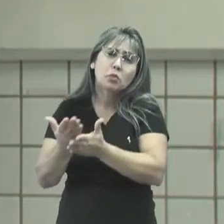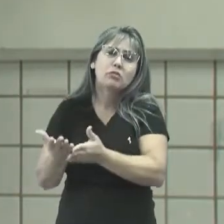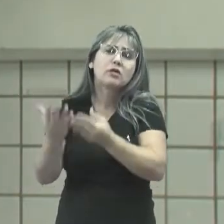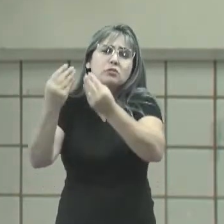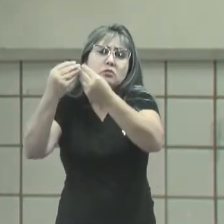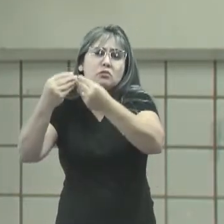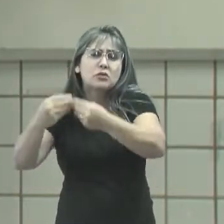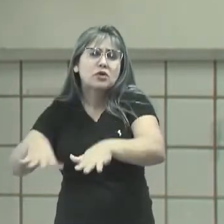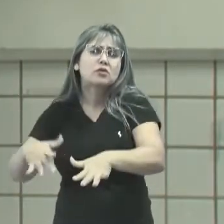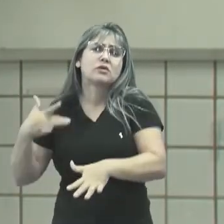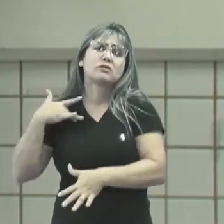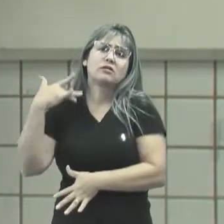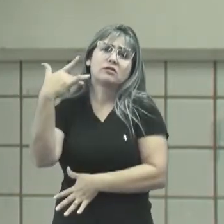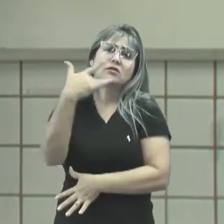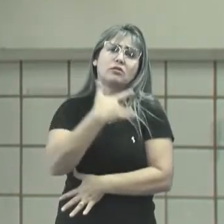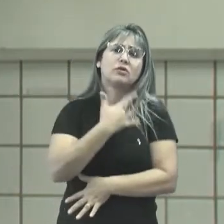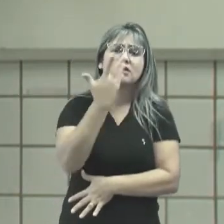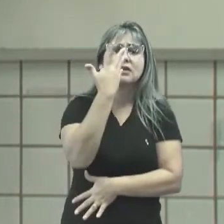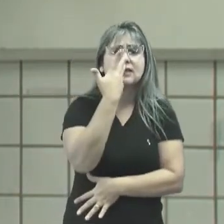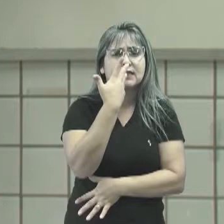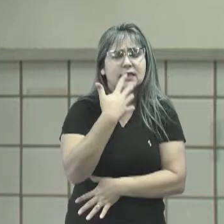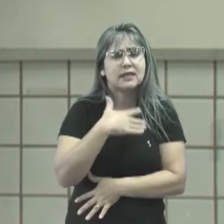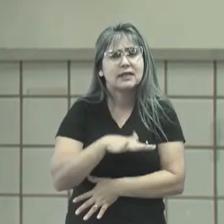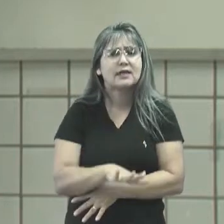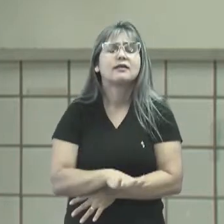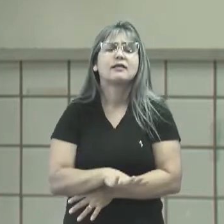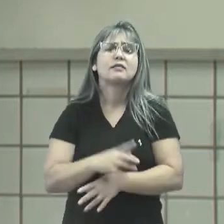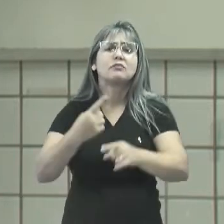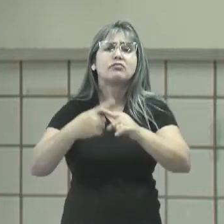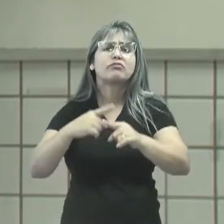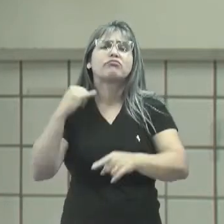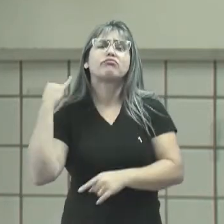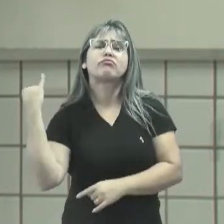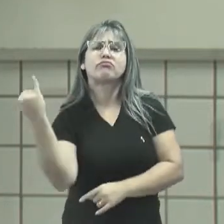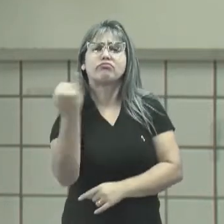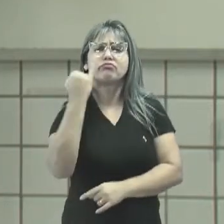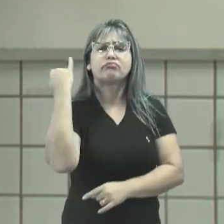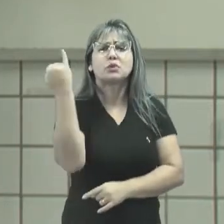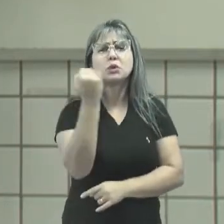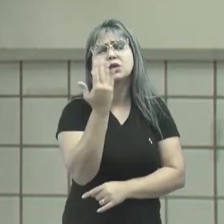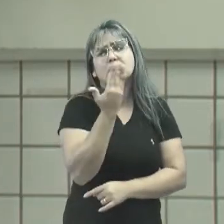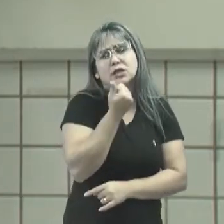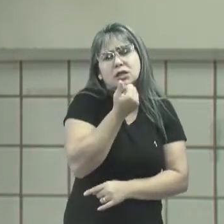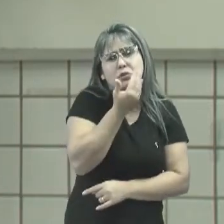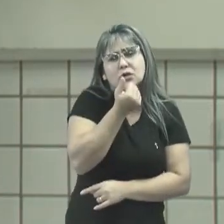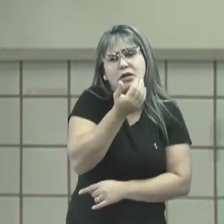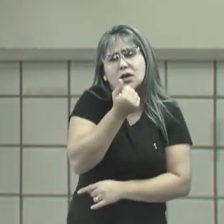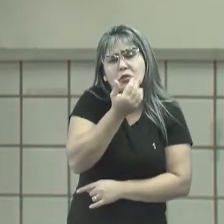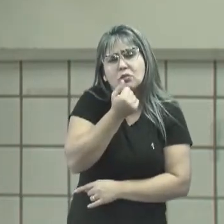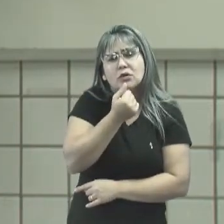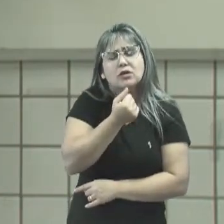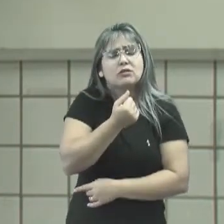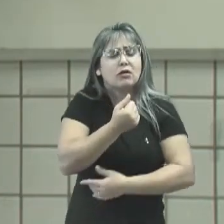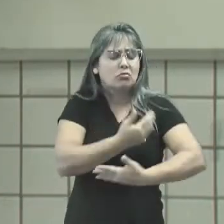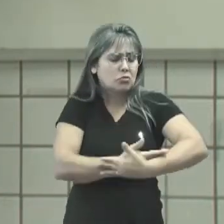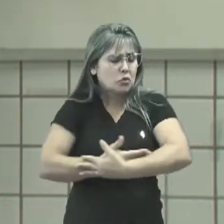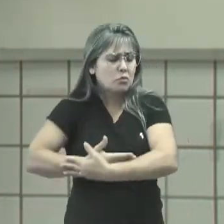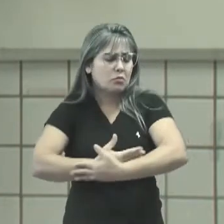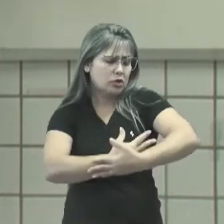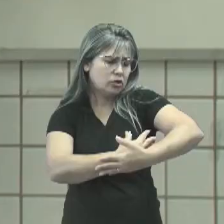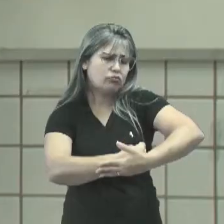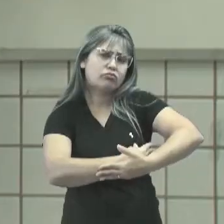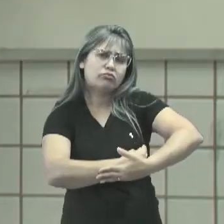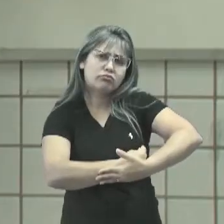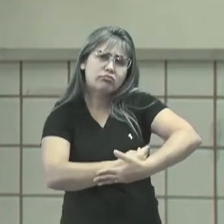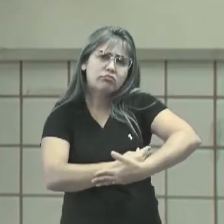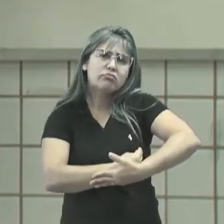a necessidade de suprir as necessidades nutricionais do bebê com outros alimentos, muitas vezes alimentos artificiais.